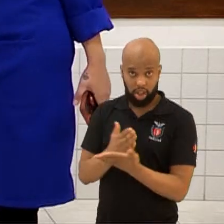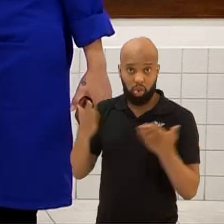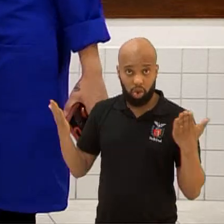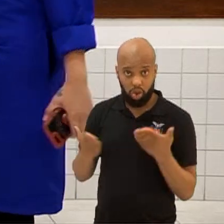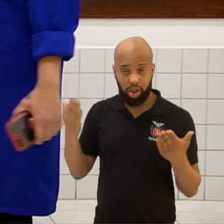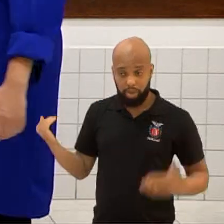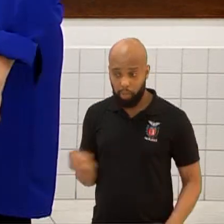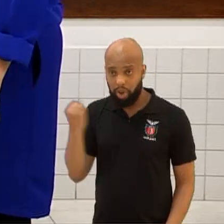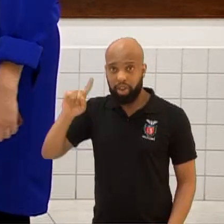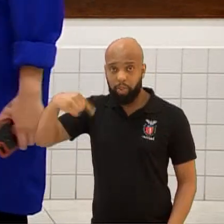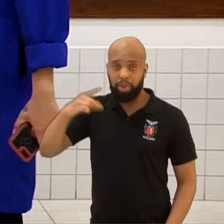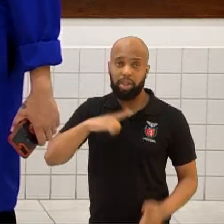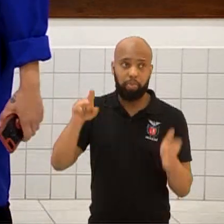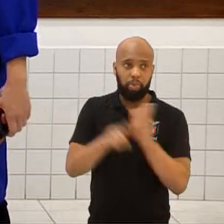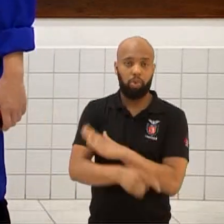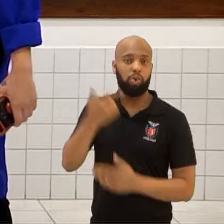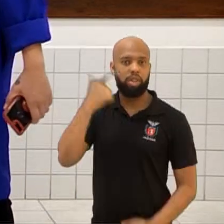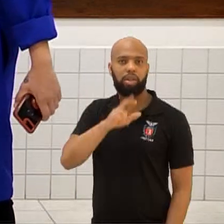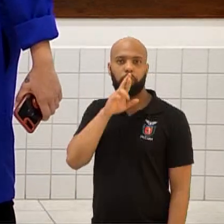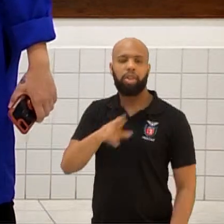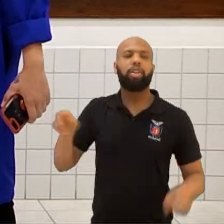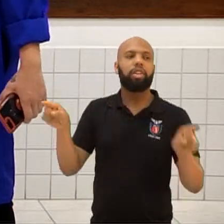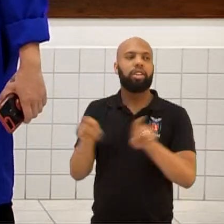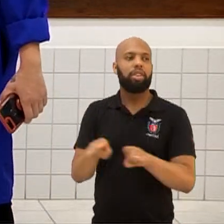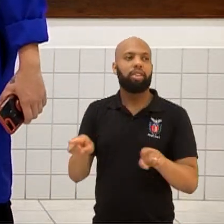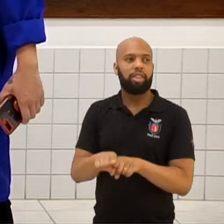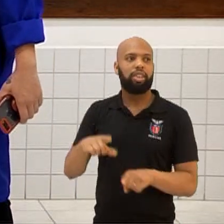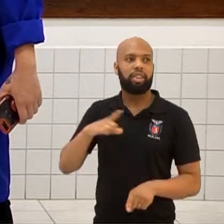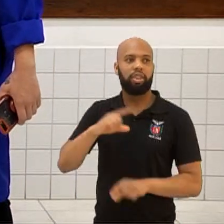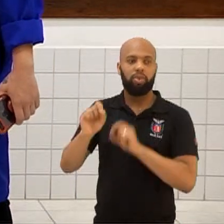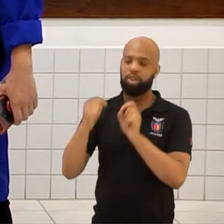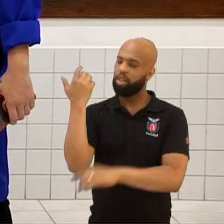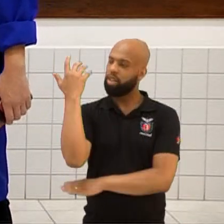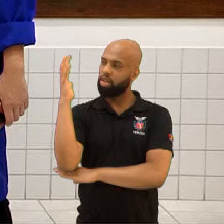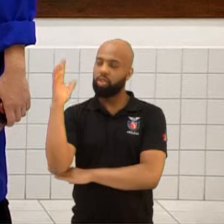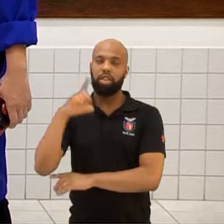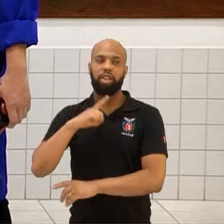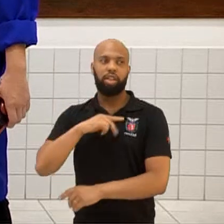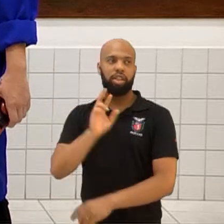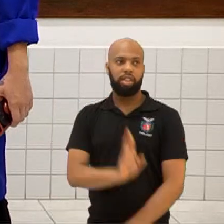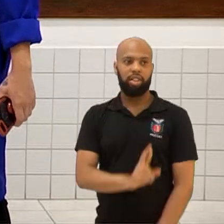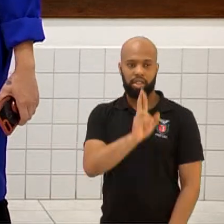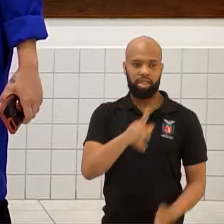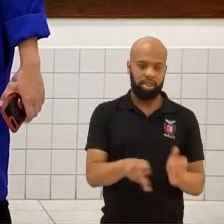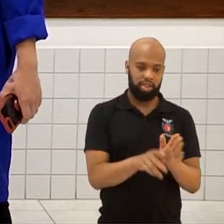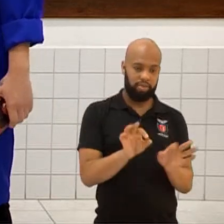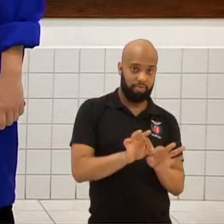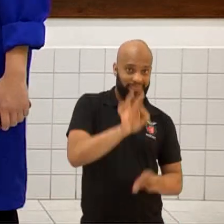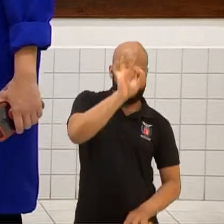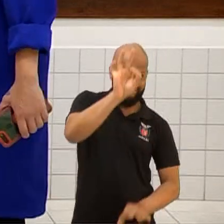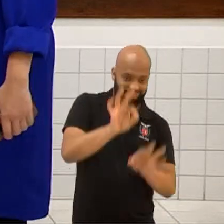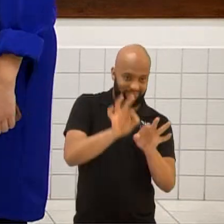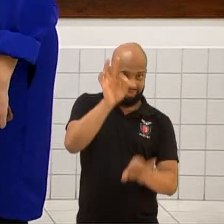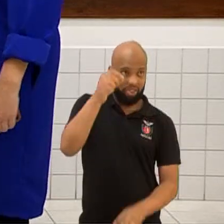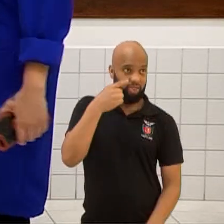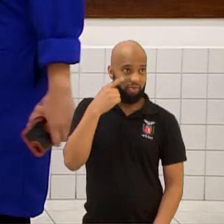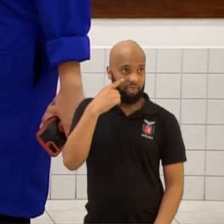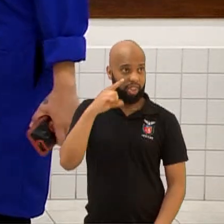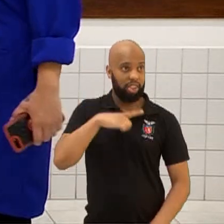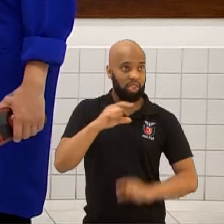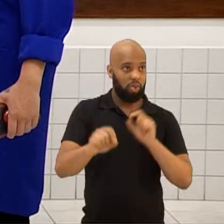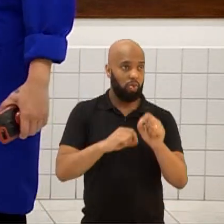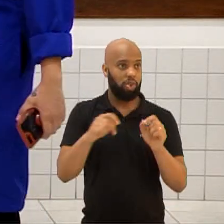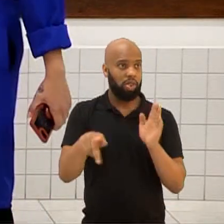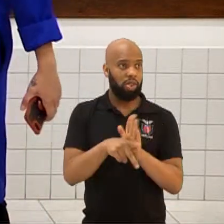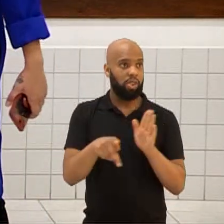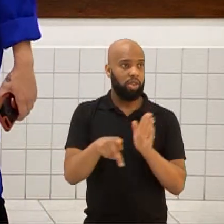depois vai entrar o quiz e vocês vão poder responder. Essa altura da árvore está representada por este segmento aqui, tá? A sombra